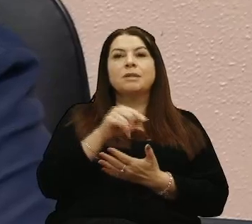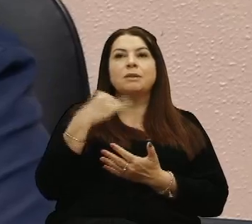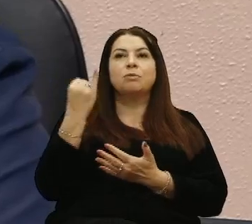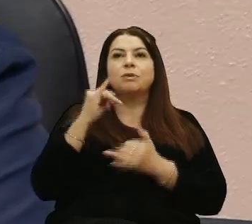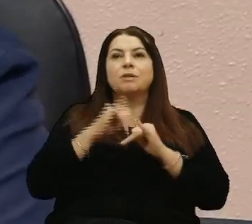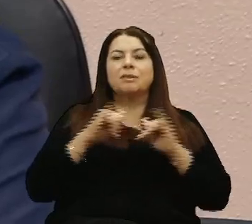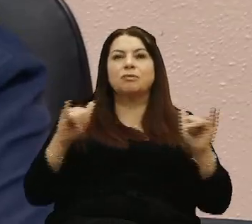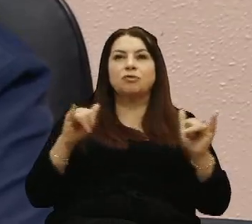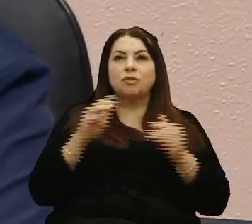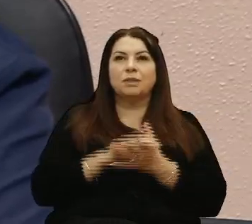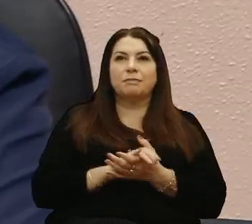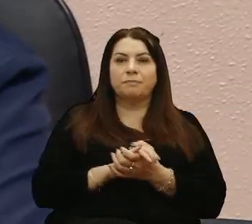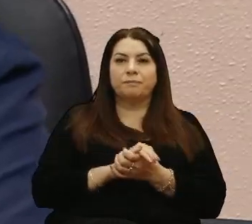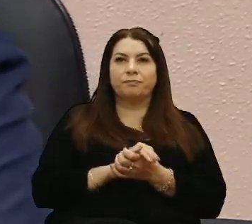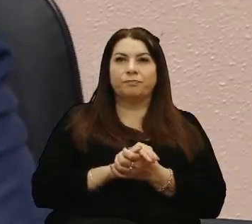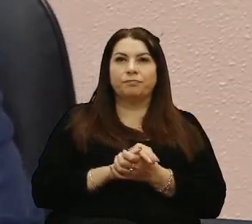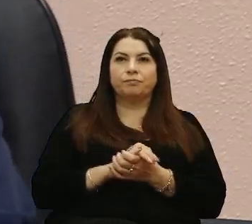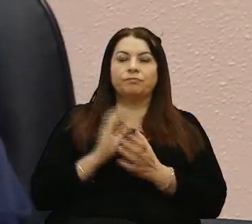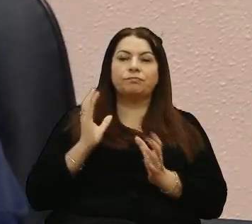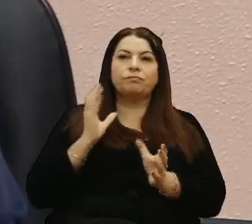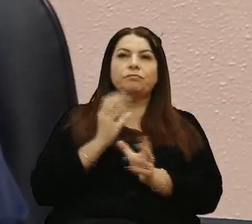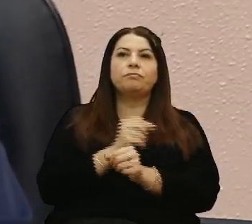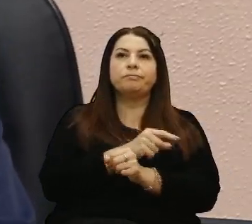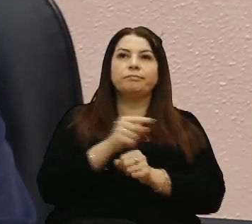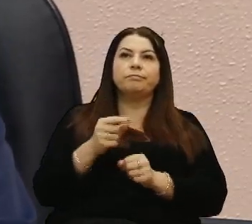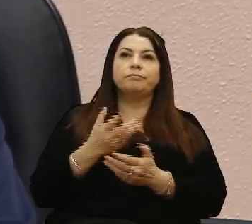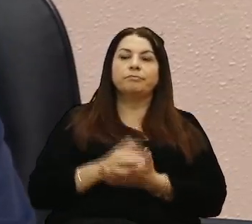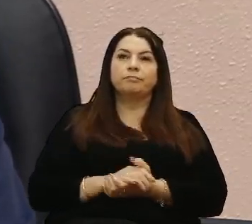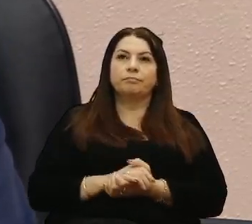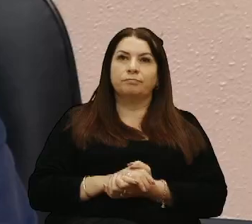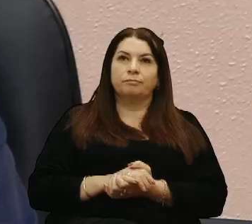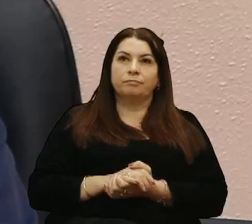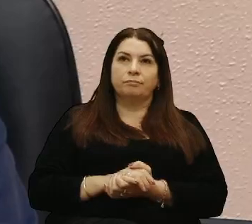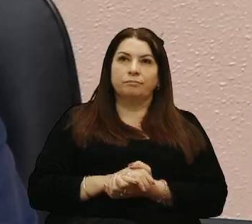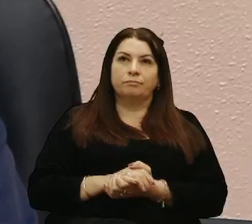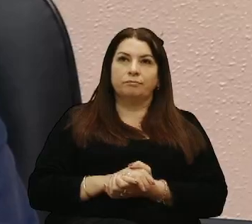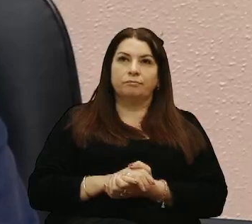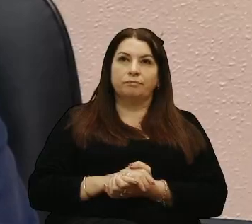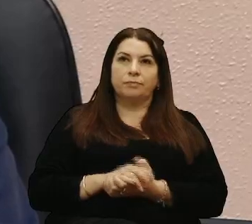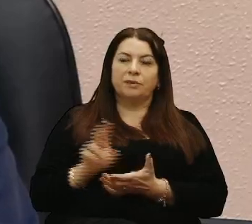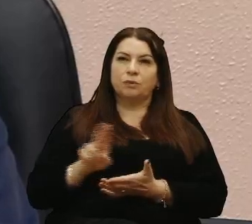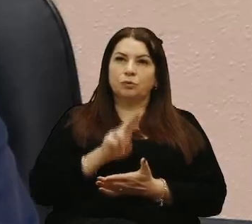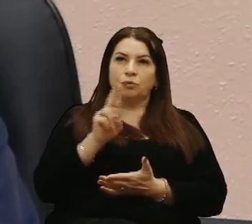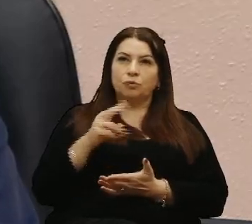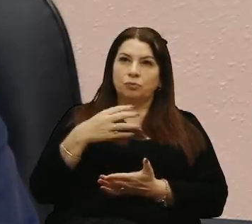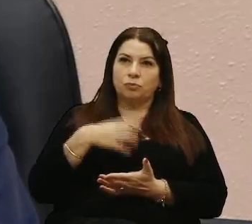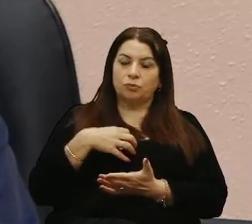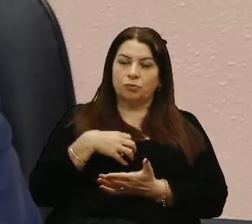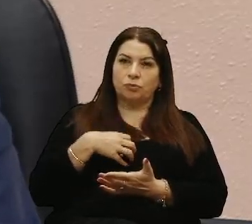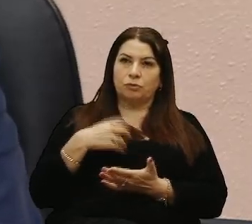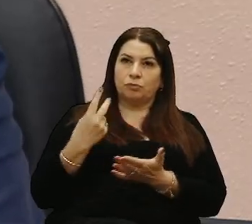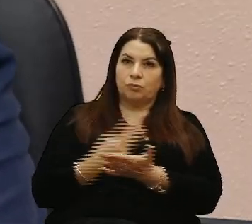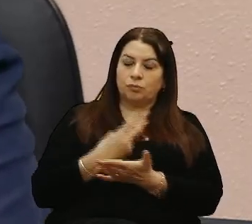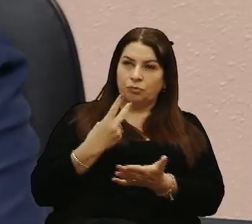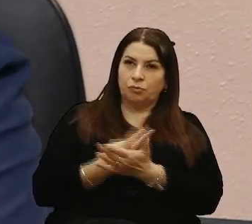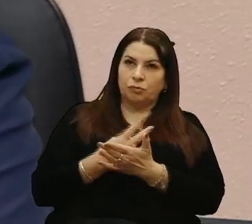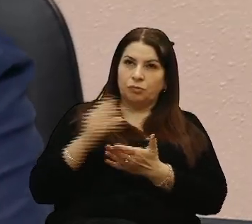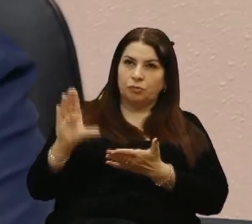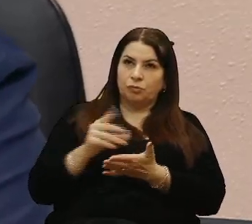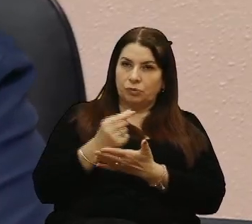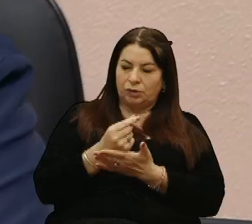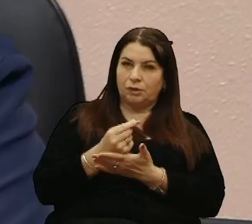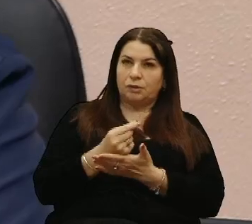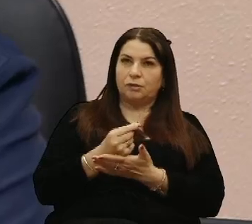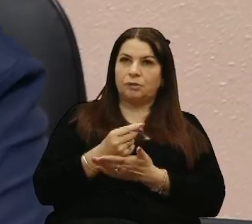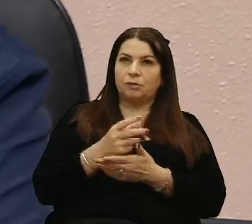importante notícia. Para concluir, senhor presidente, quem utiliza de forma incorreta os recursos públicos e